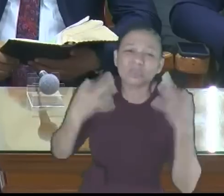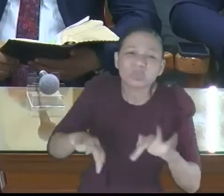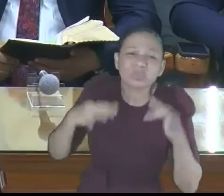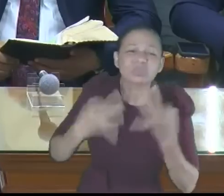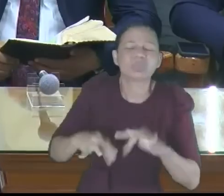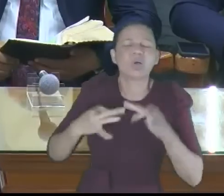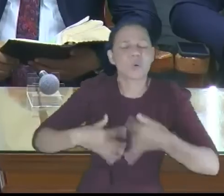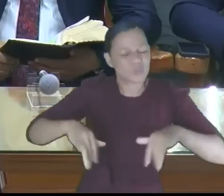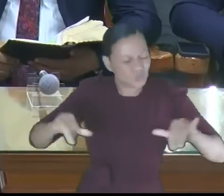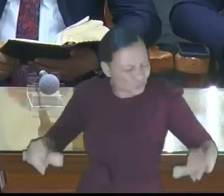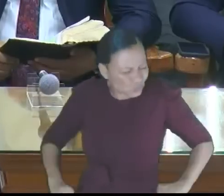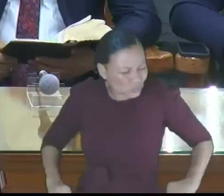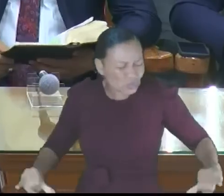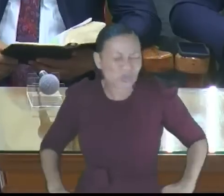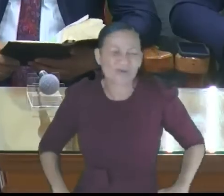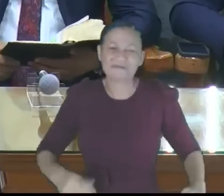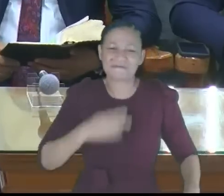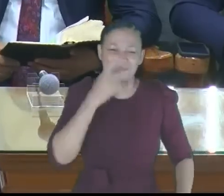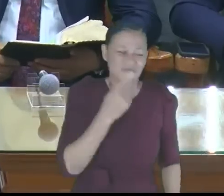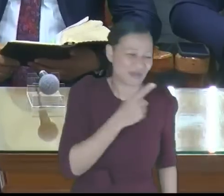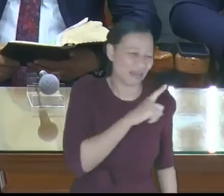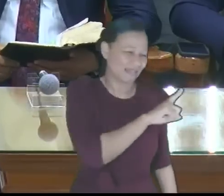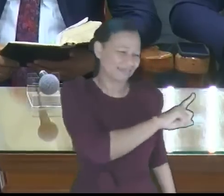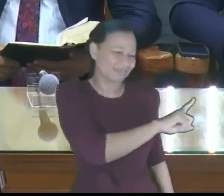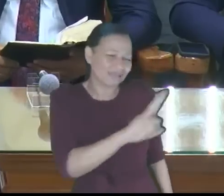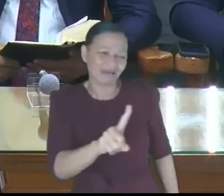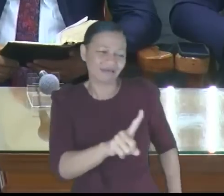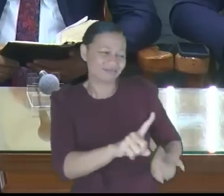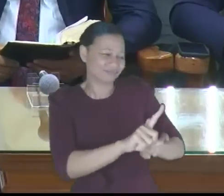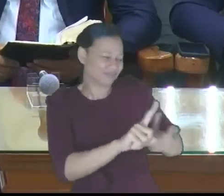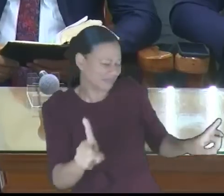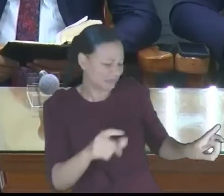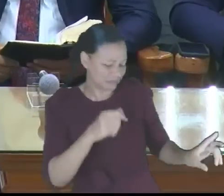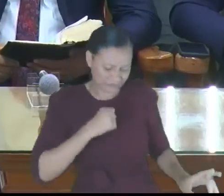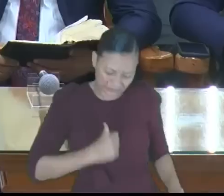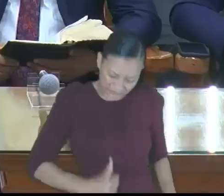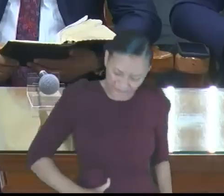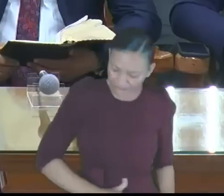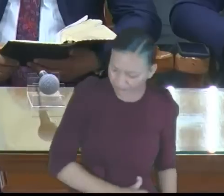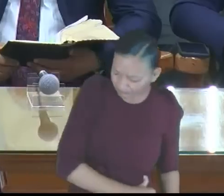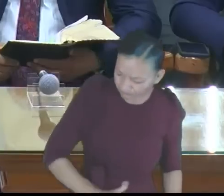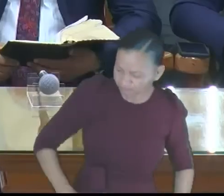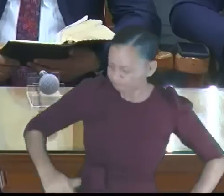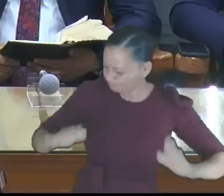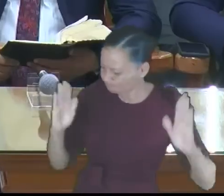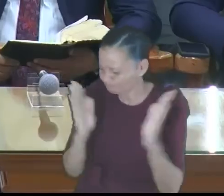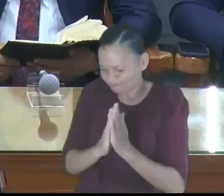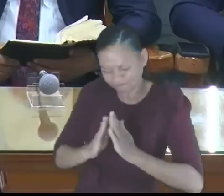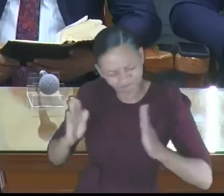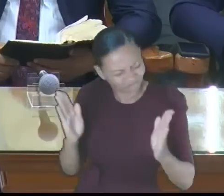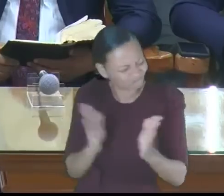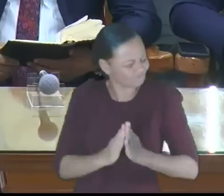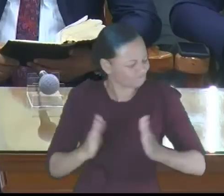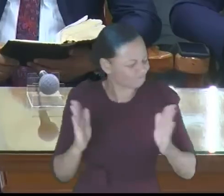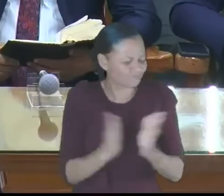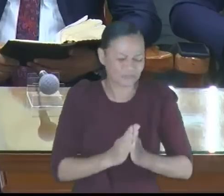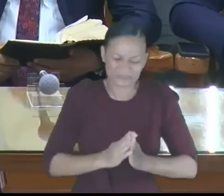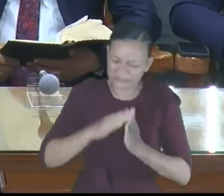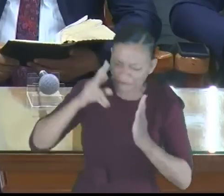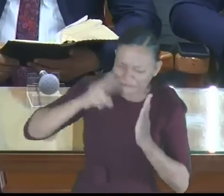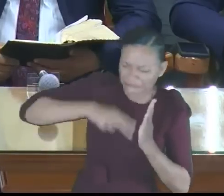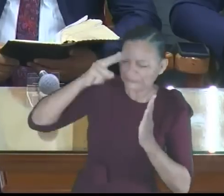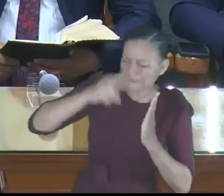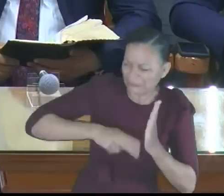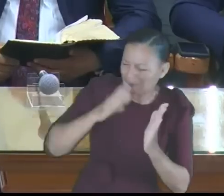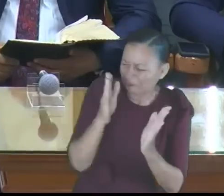É preciso renúncia, é preciso jejum, é preciso oração, é preciso meditação,